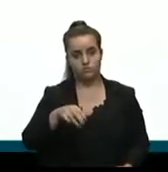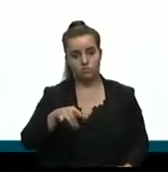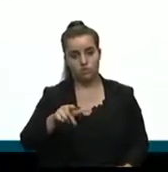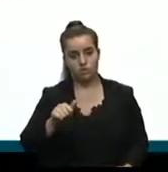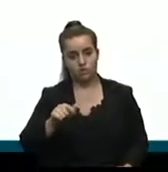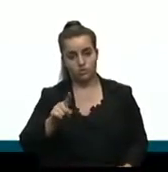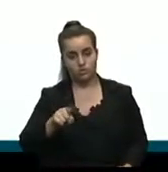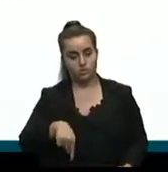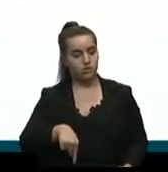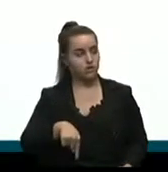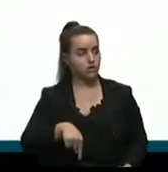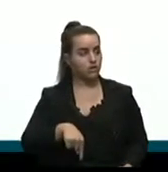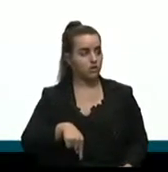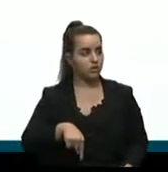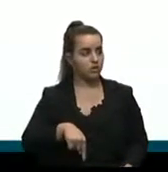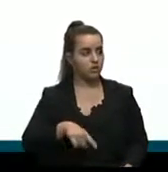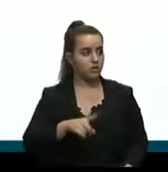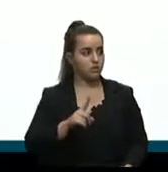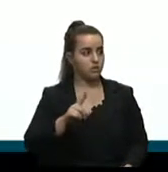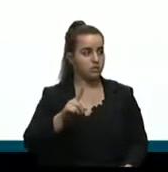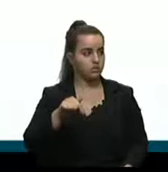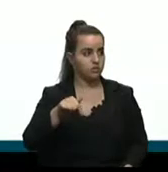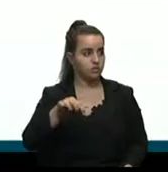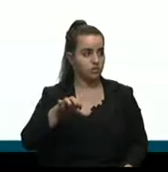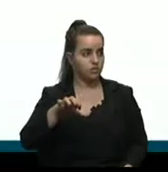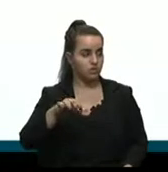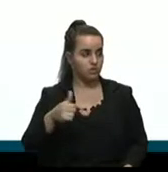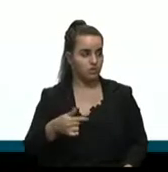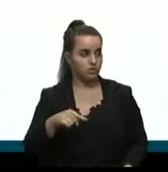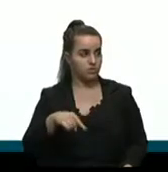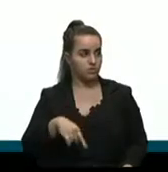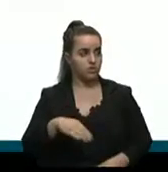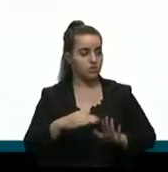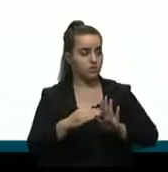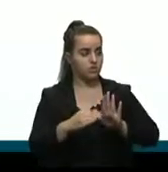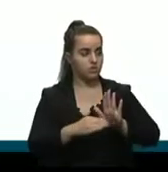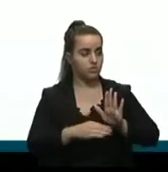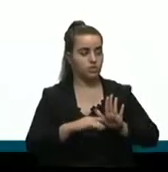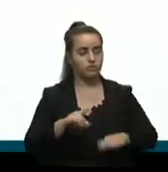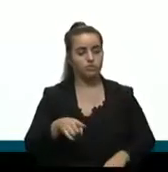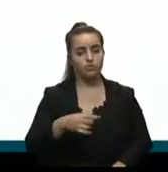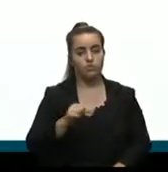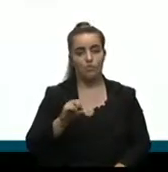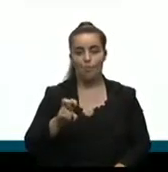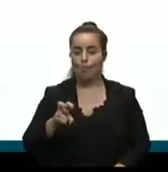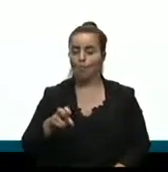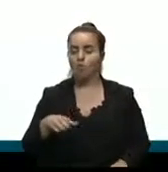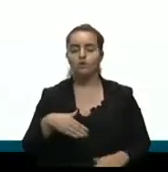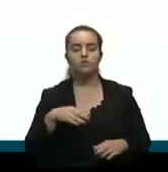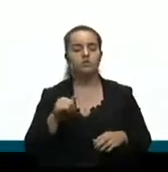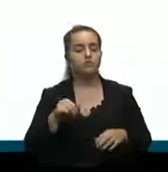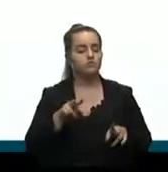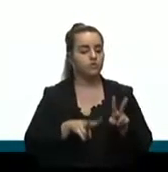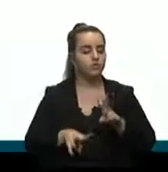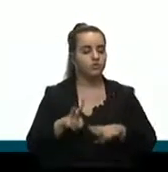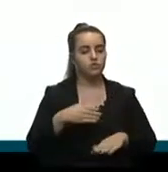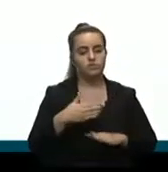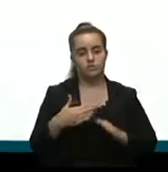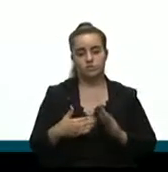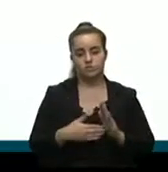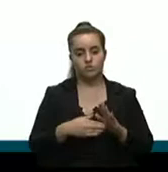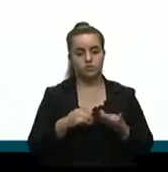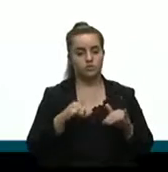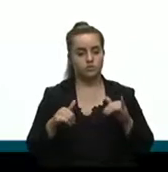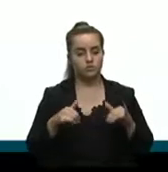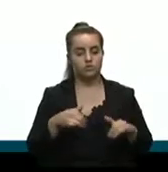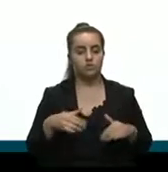média dos dados da nossa tabela. Então, se eu considerar lá todas as informações, todas as alturas